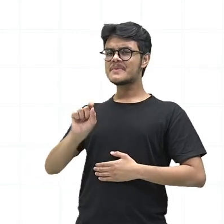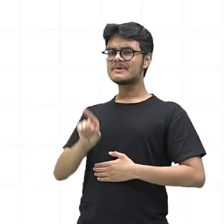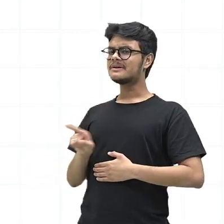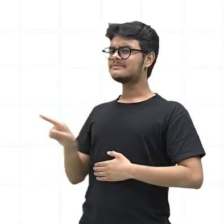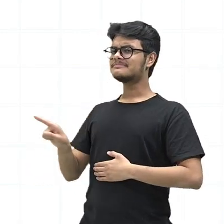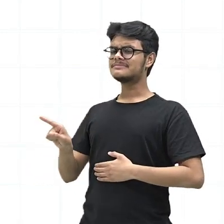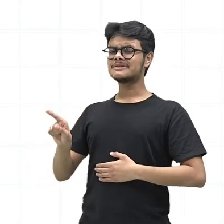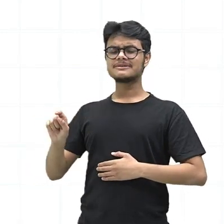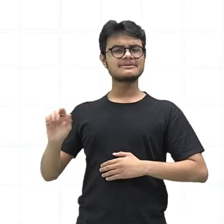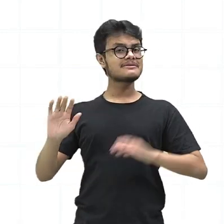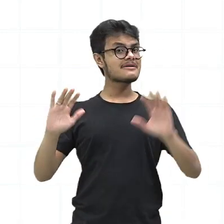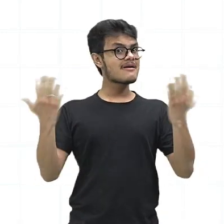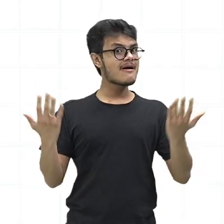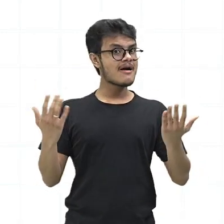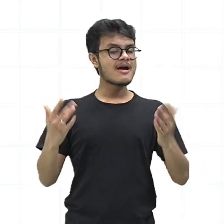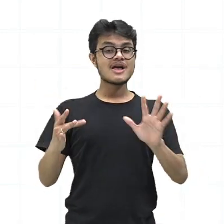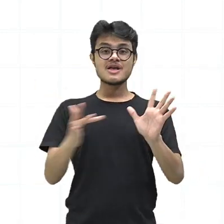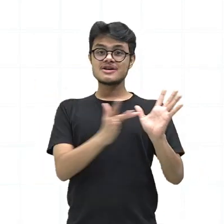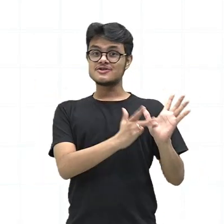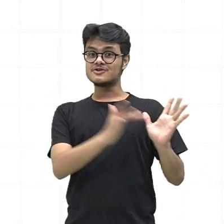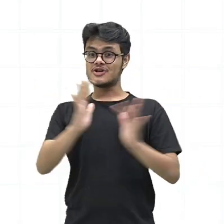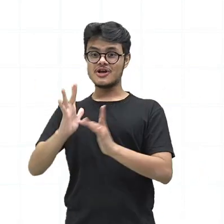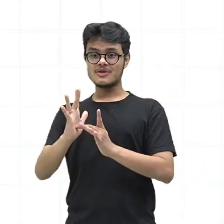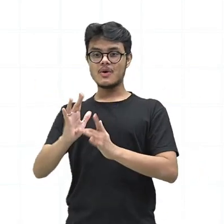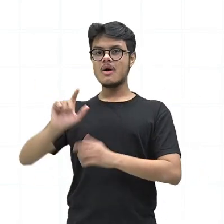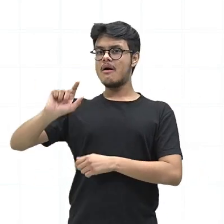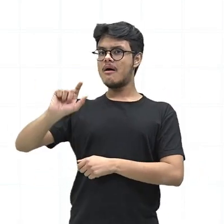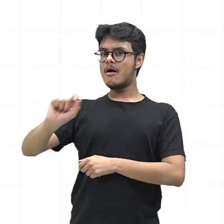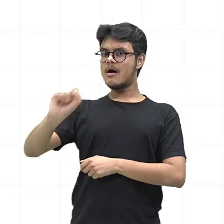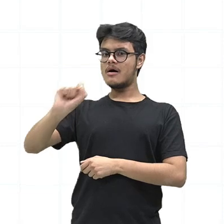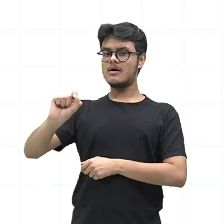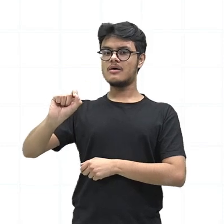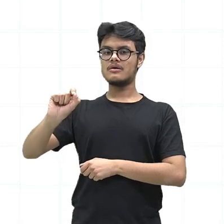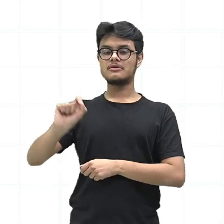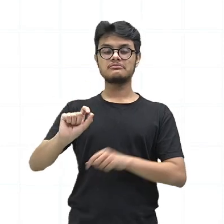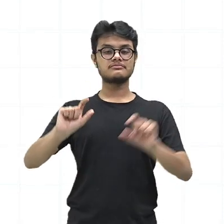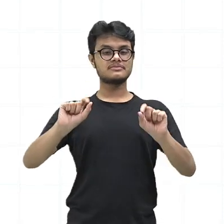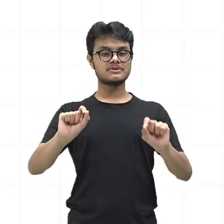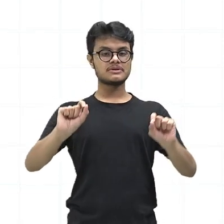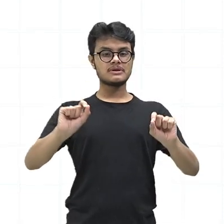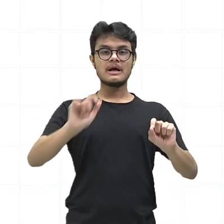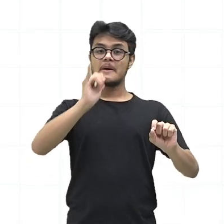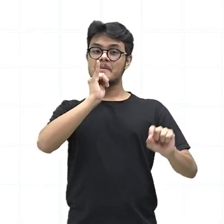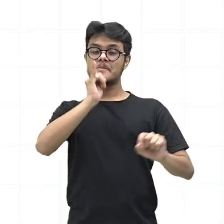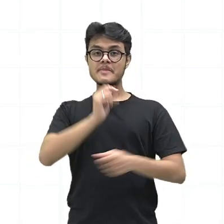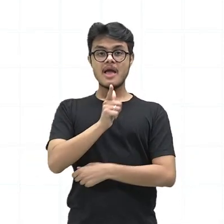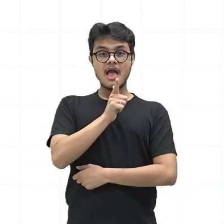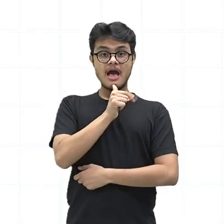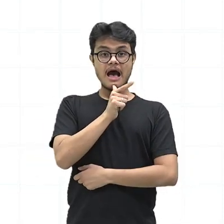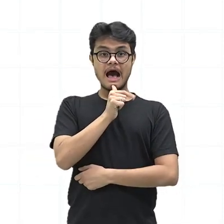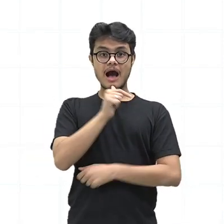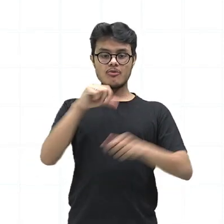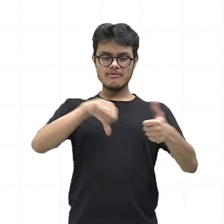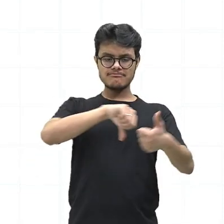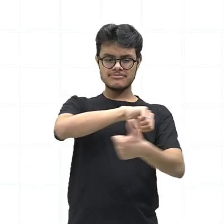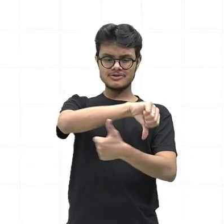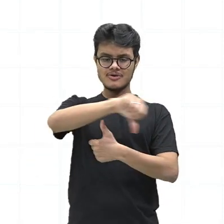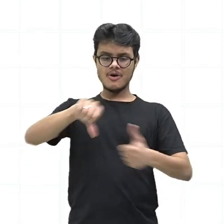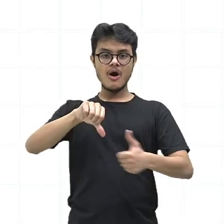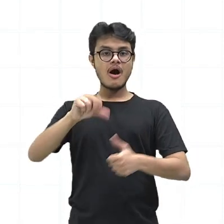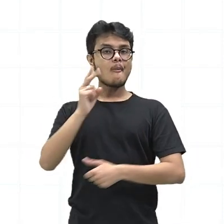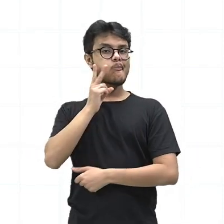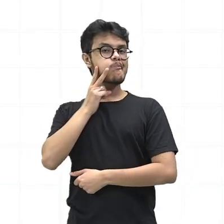Caná? Jesus, milagrosamente, ele faz a conversão da água em vinho tinto. Então, é uma